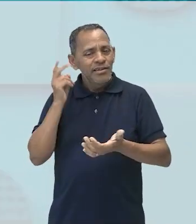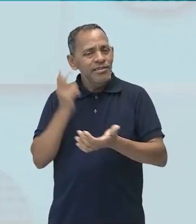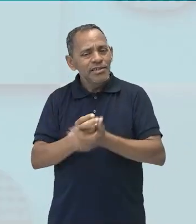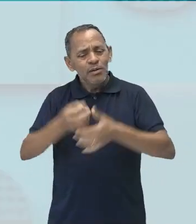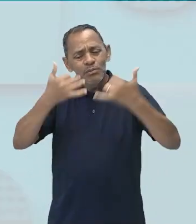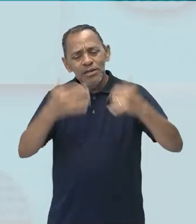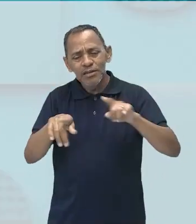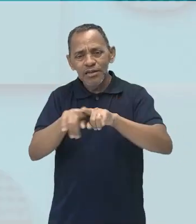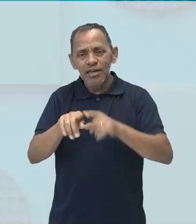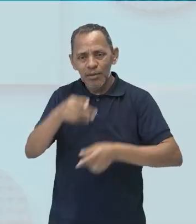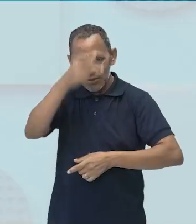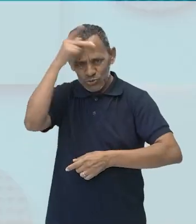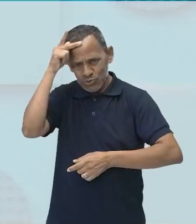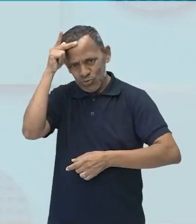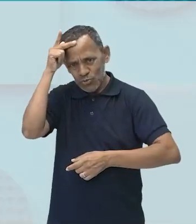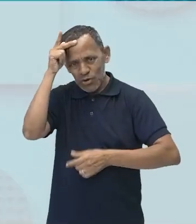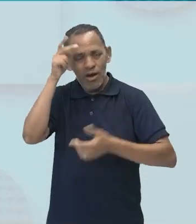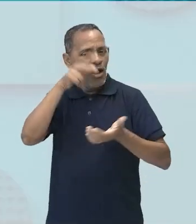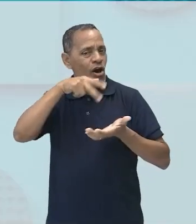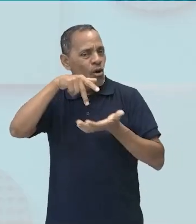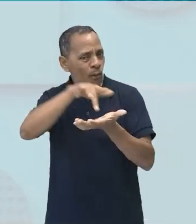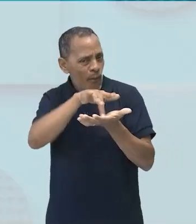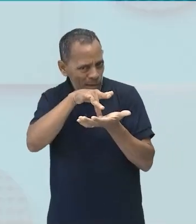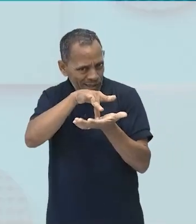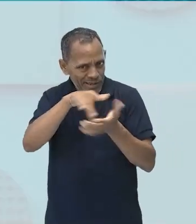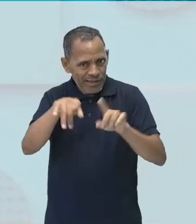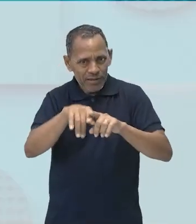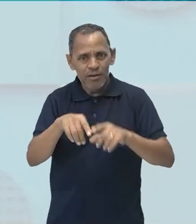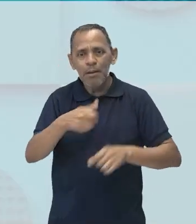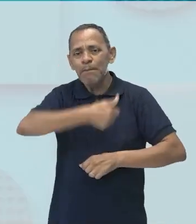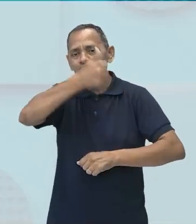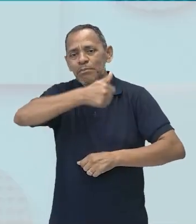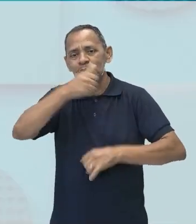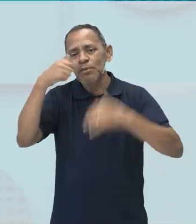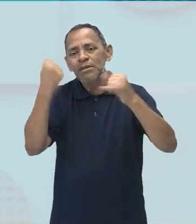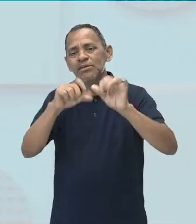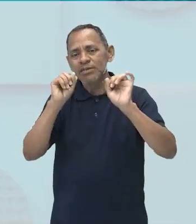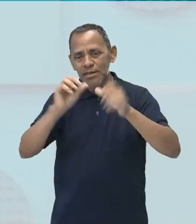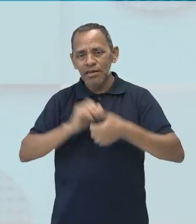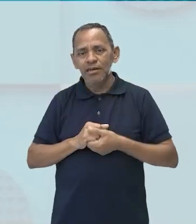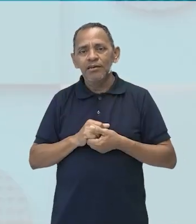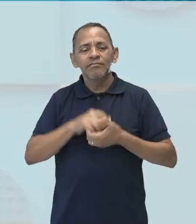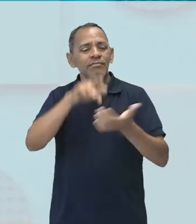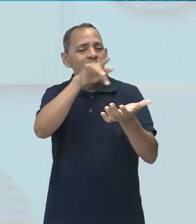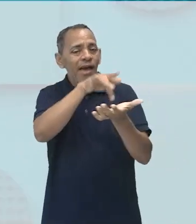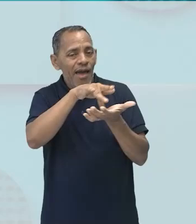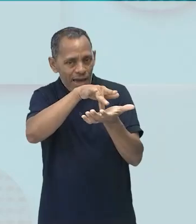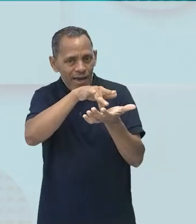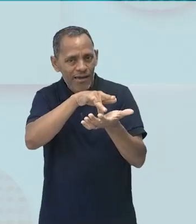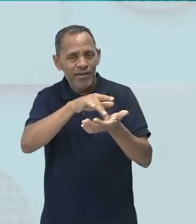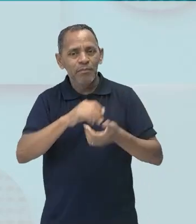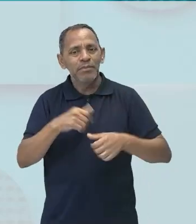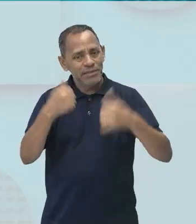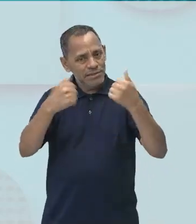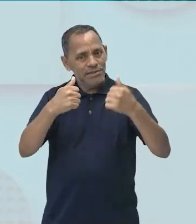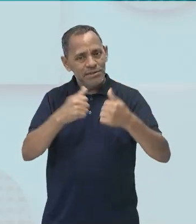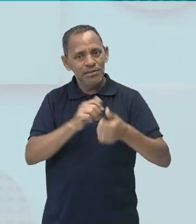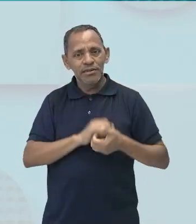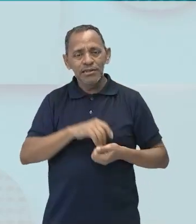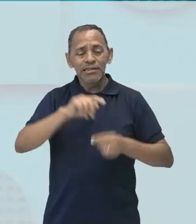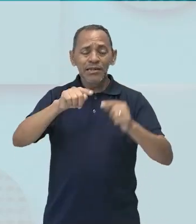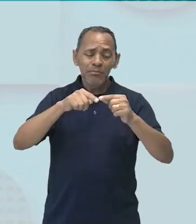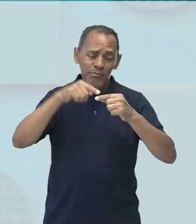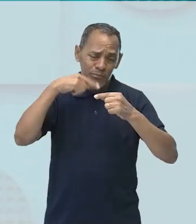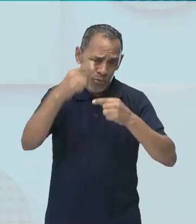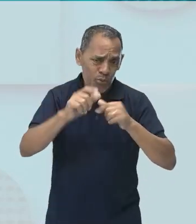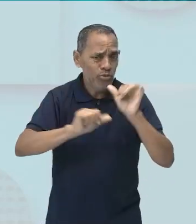uma bailarina contemporânea, uma bailarina de dança moderna, primeiro, ela tem que fazer o balé clássico, através, né, de